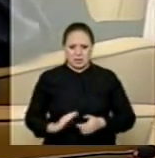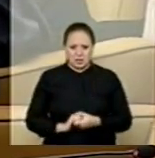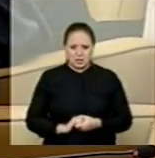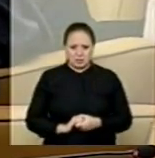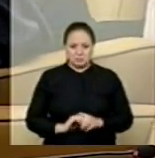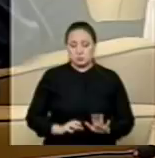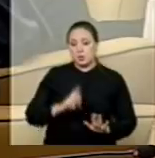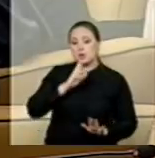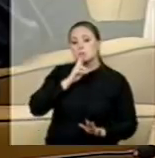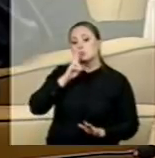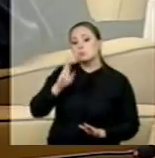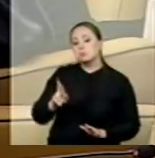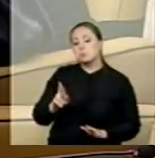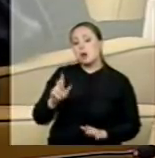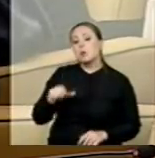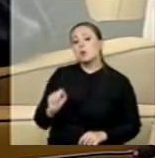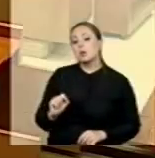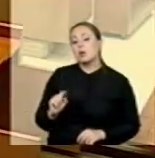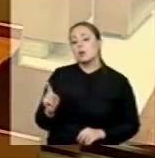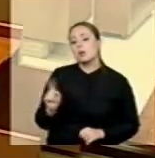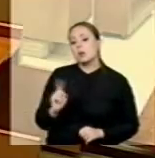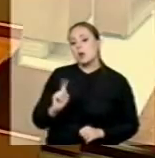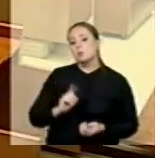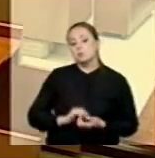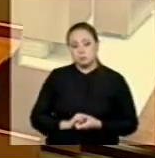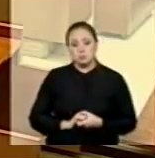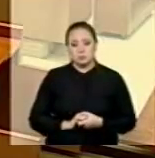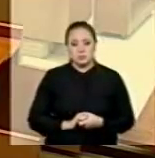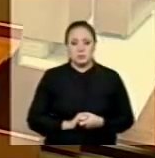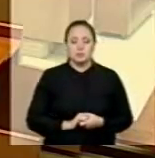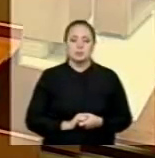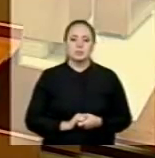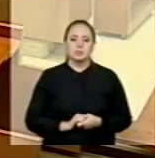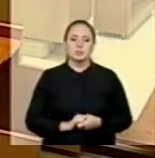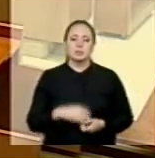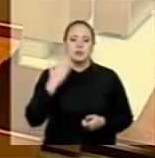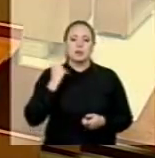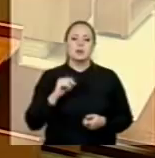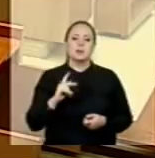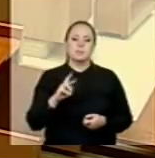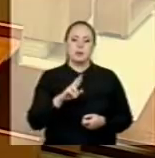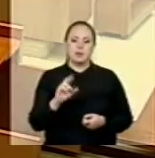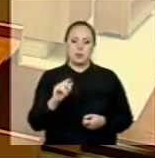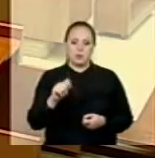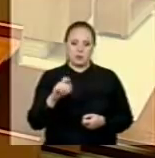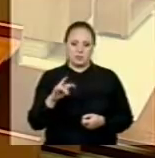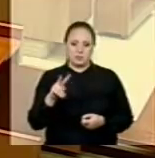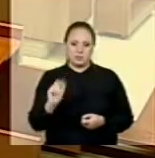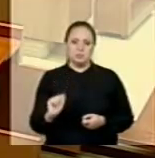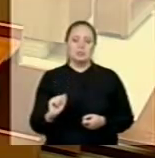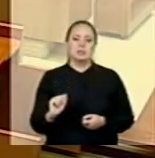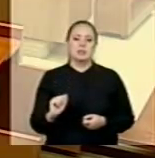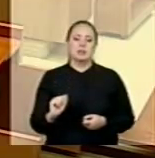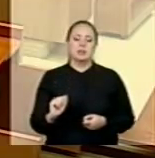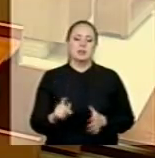é desenganadamente negativa. Reconhecer a prerrogativa de o Legislativo sustar